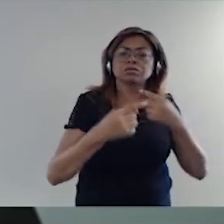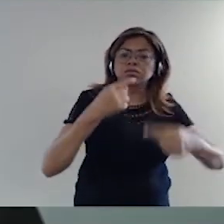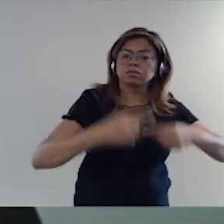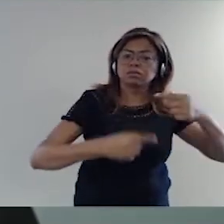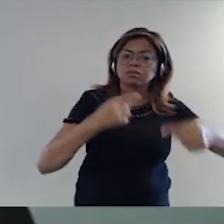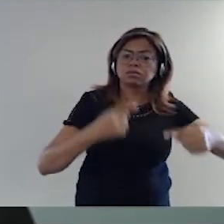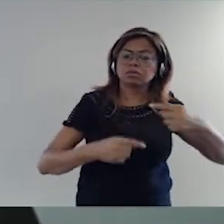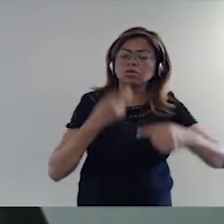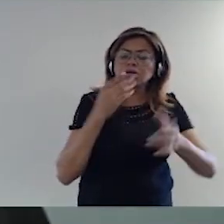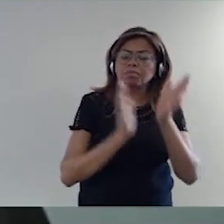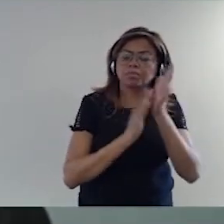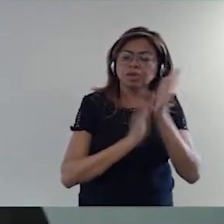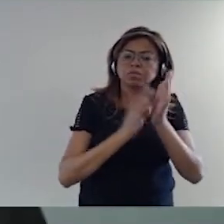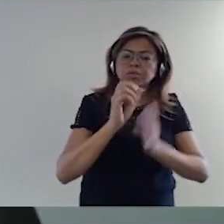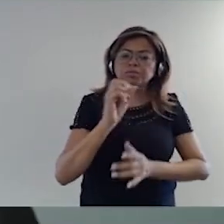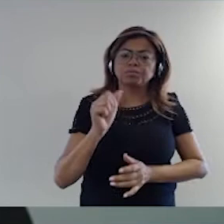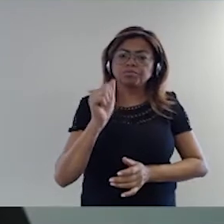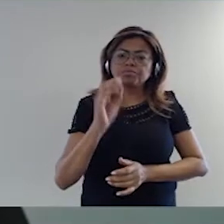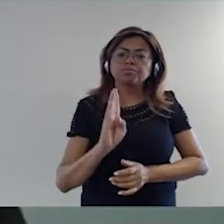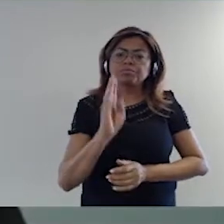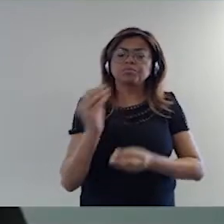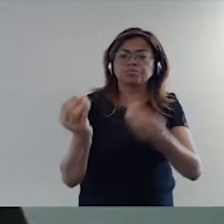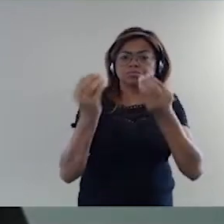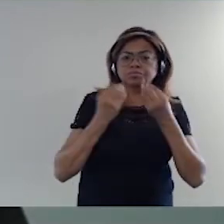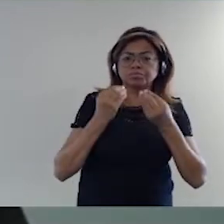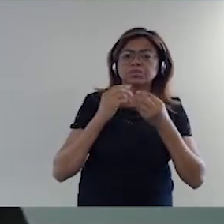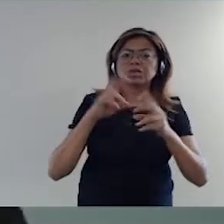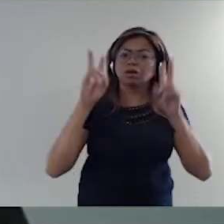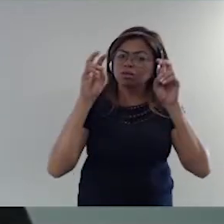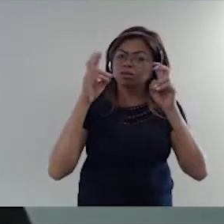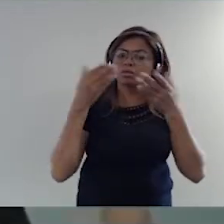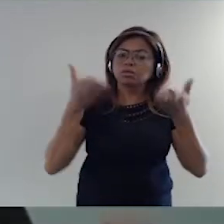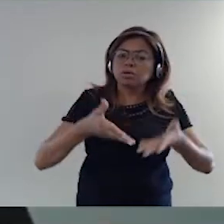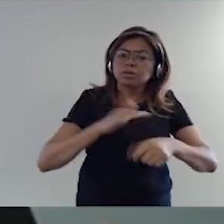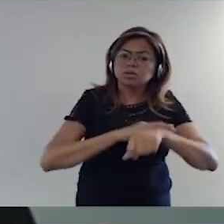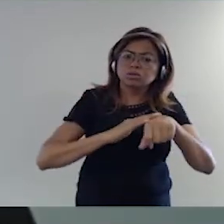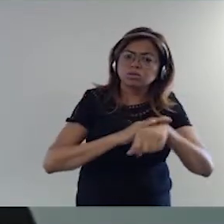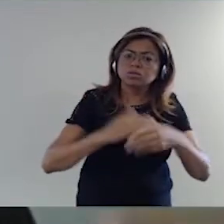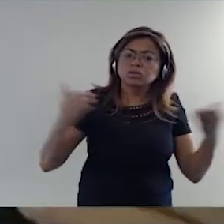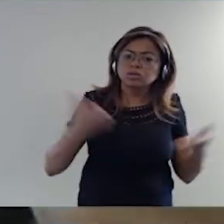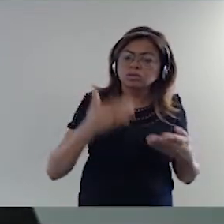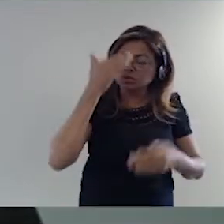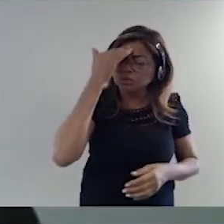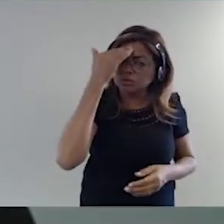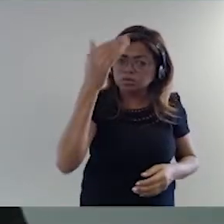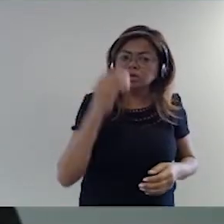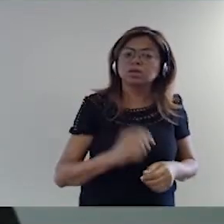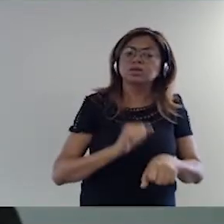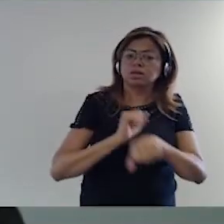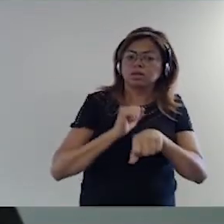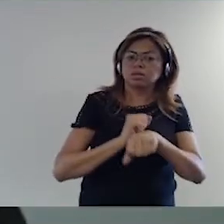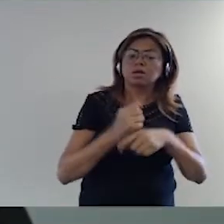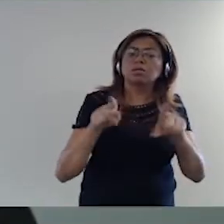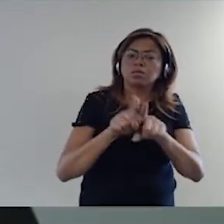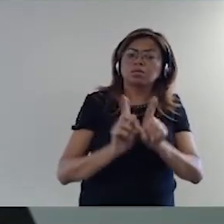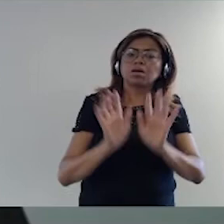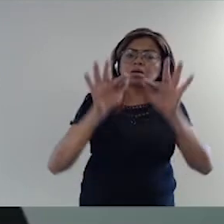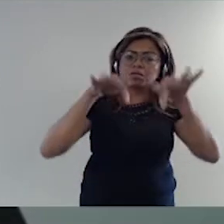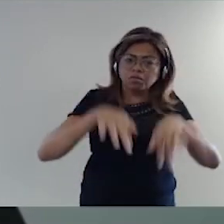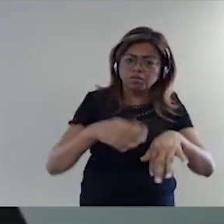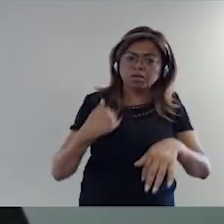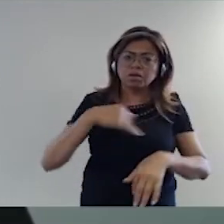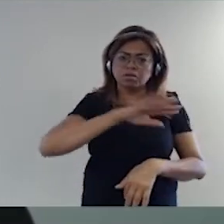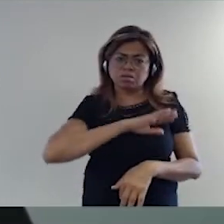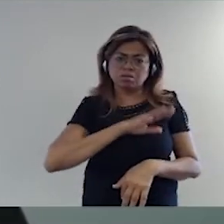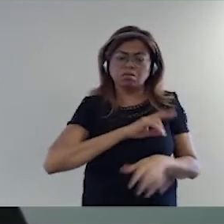aí, parabéns à ordem por trazer esse assunto, esse tema, agradecendo e esperando que, ao final